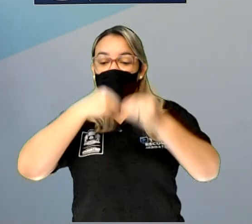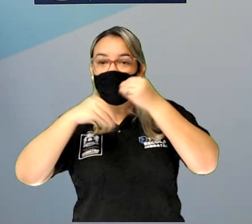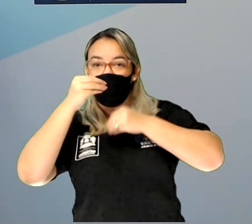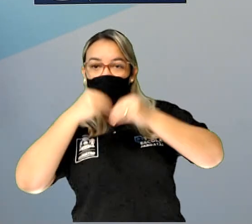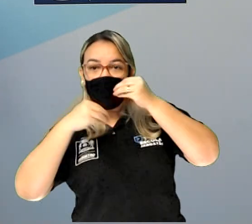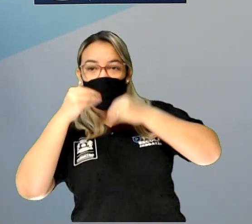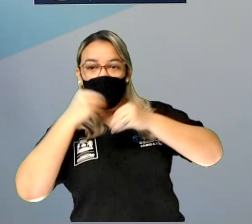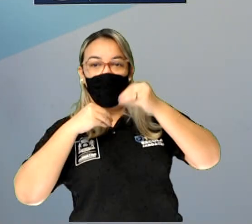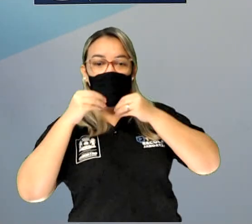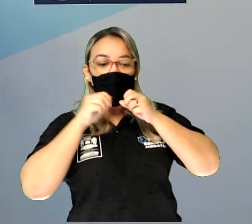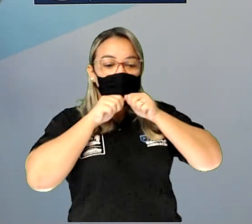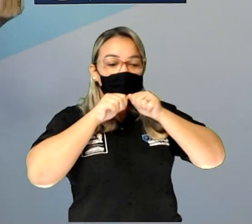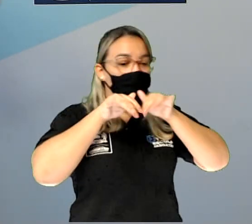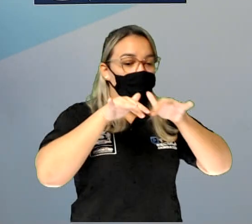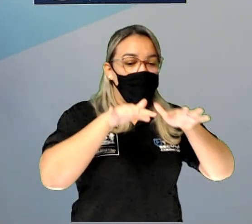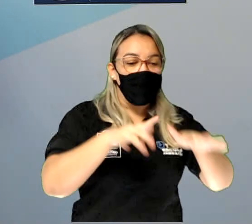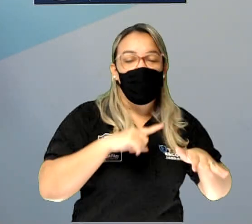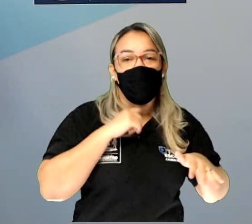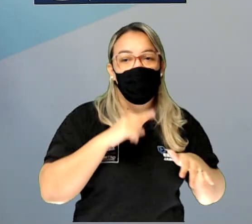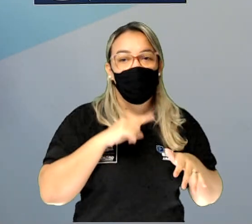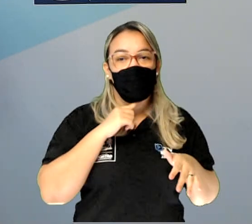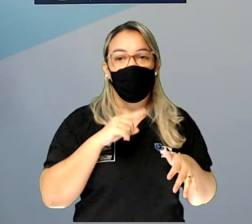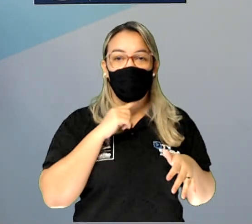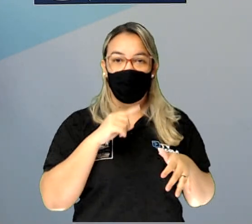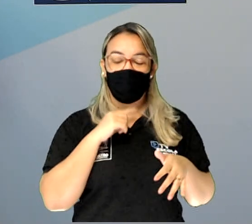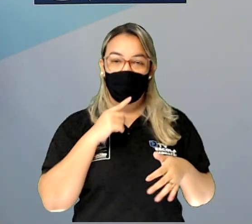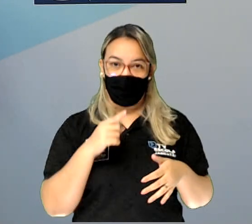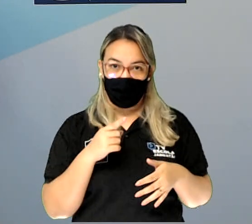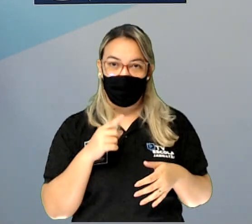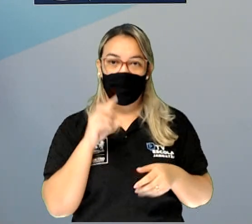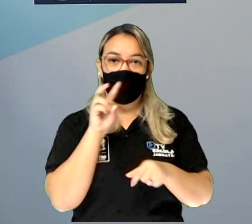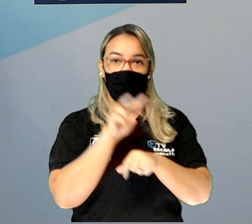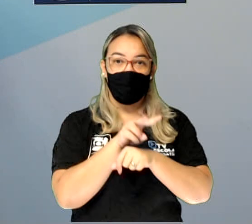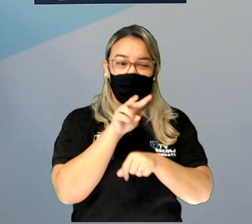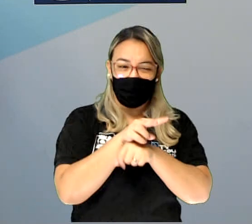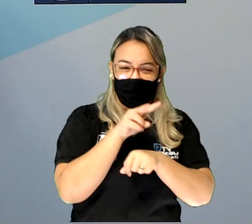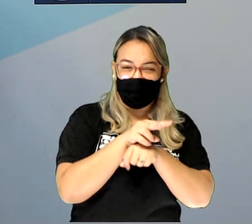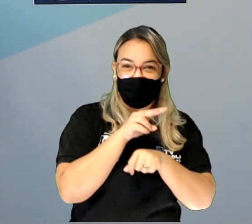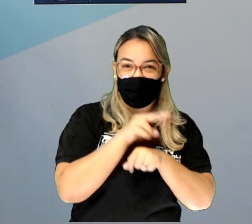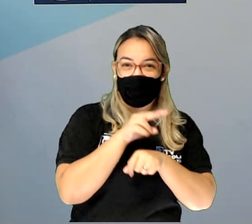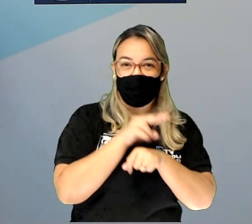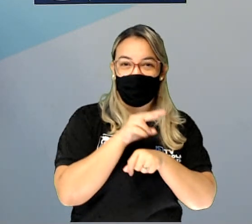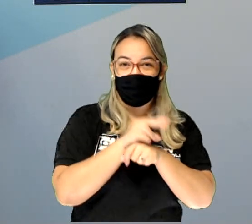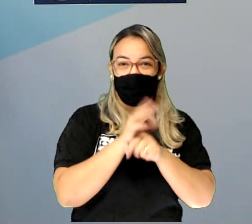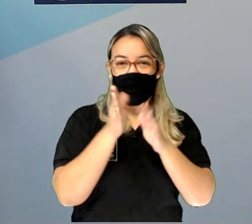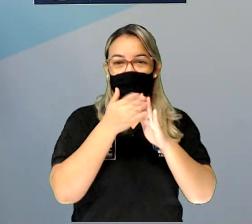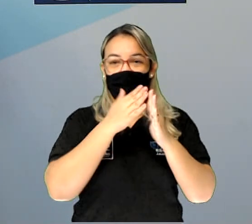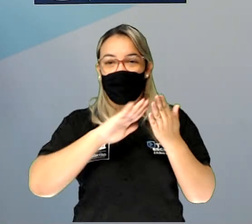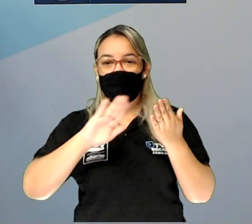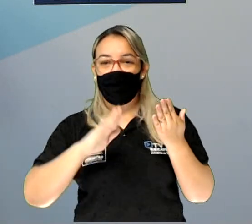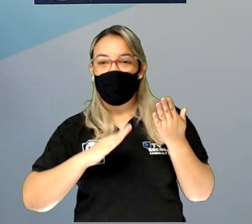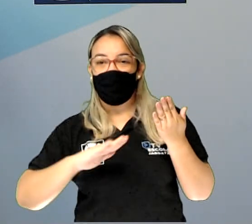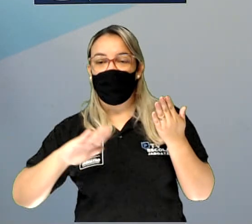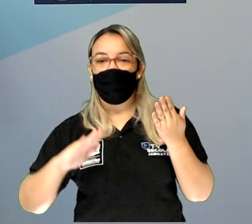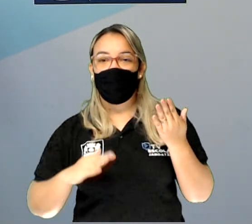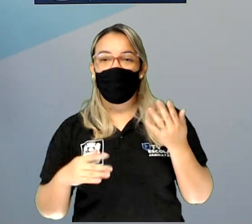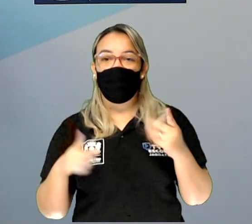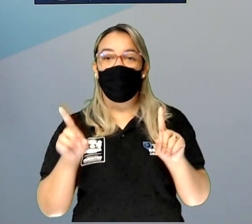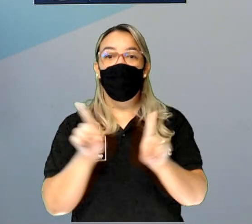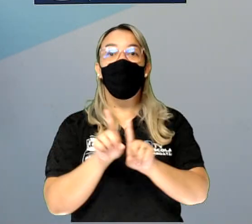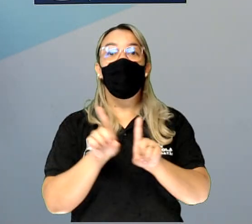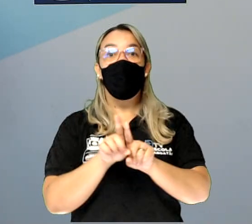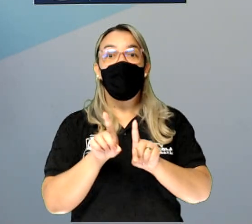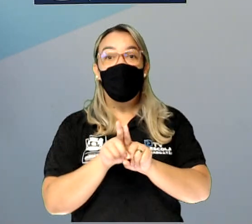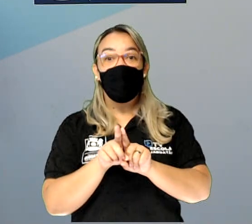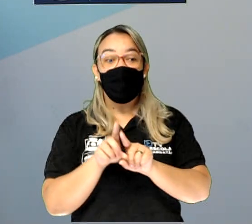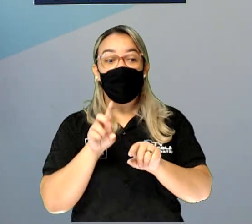eles não proliferem nas folhagens. Elas preservam essas folhas, mas em contrapartida ela também tem a